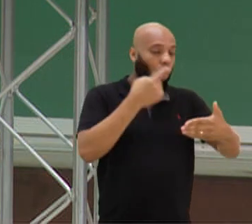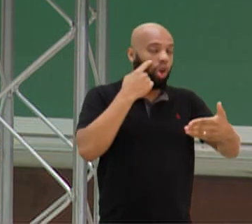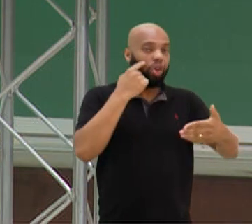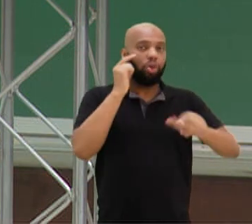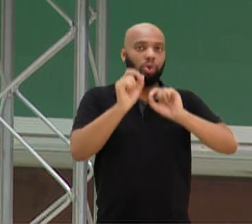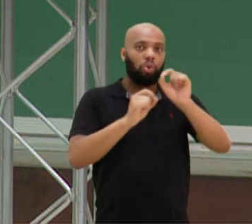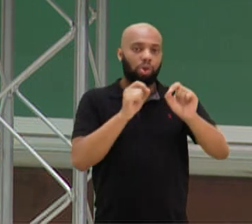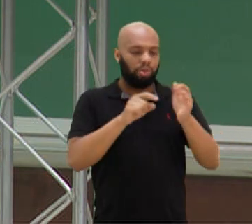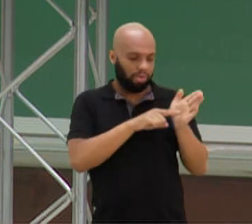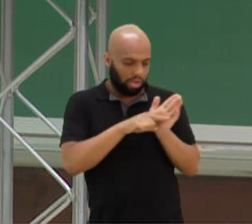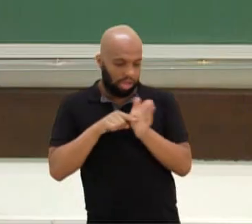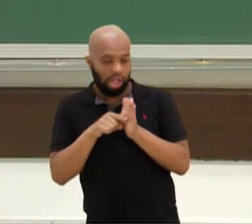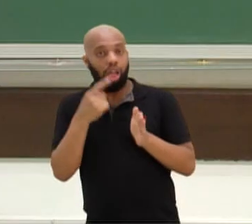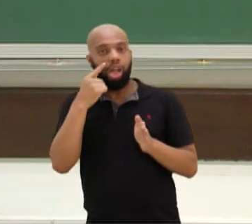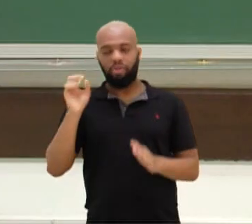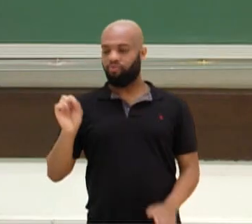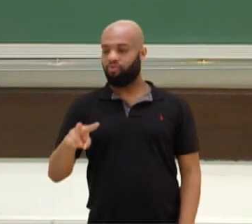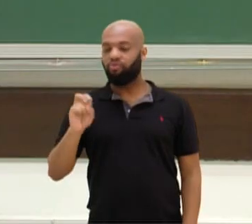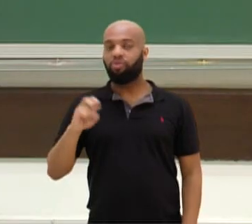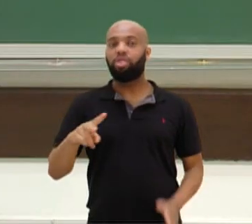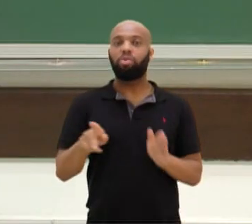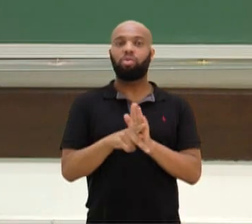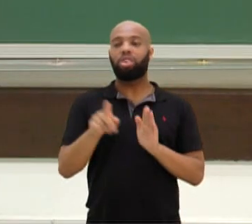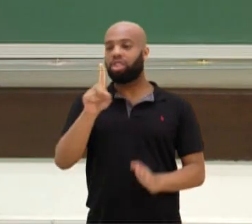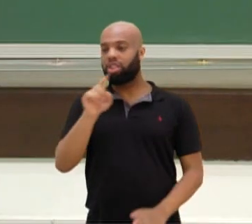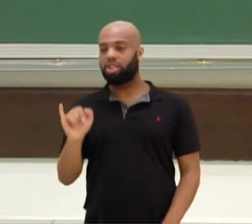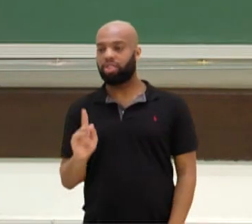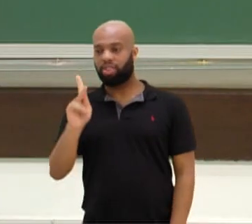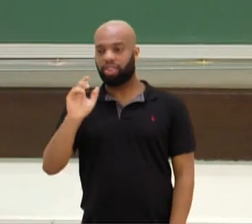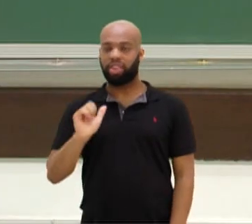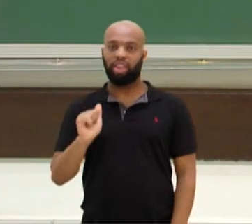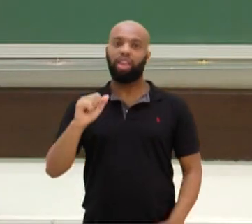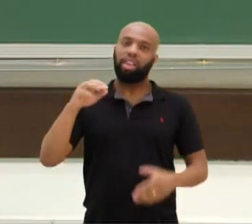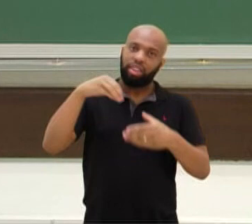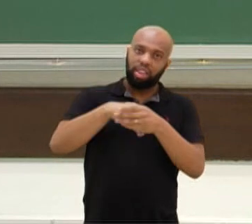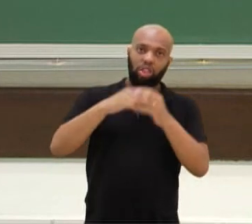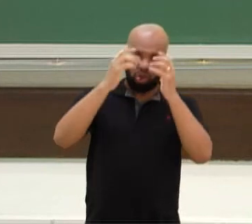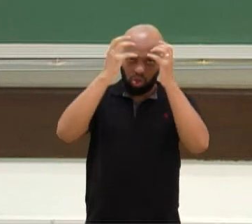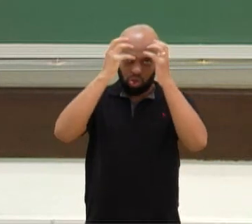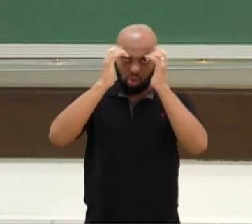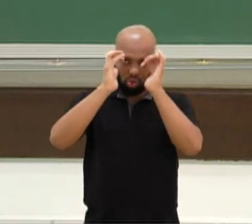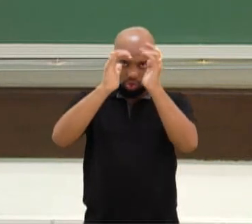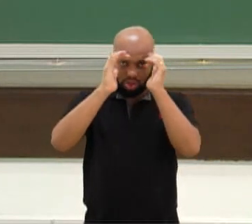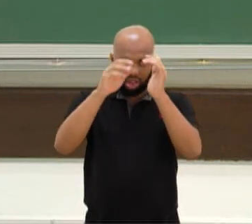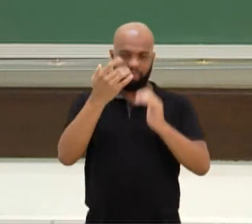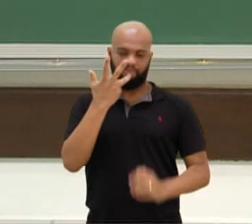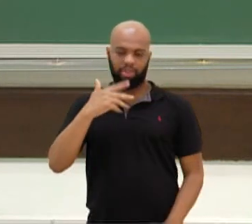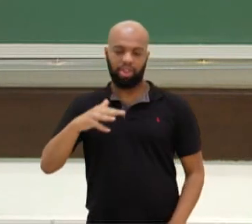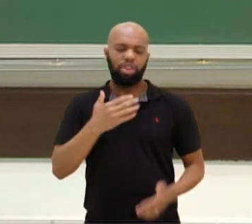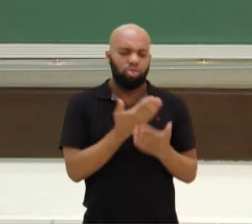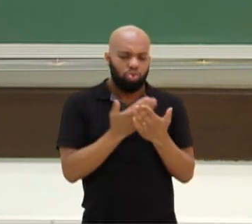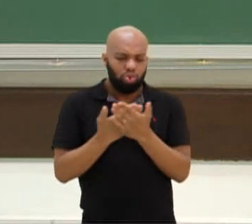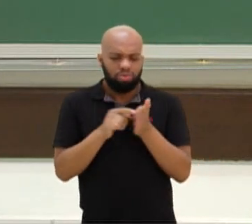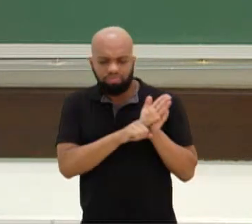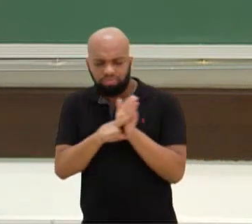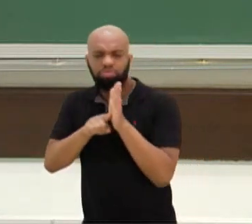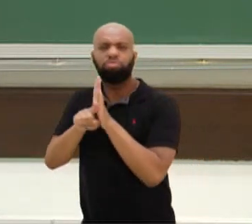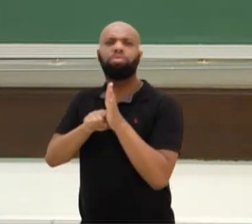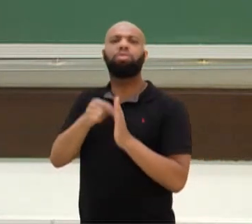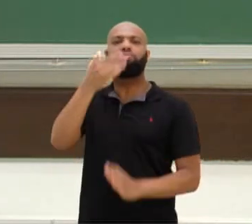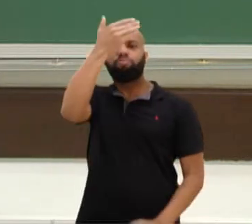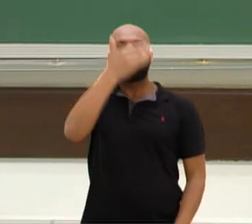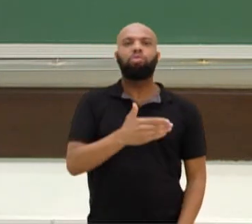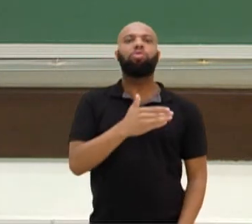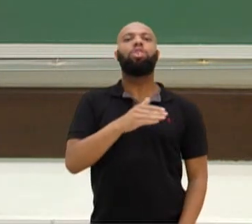acharam resquícios do vírus Zika no cérebro da criança. Então eles conseguiram, depois de vários estudos, confirmar que o Zika vírus